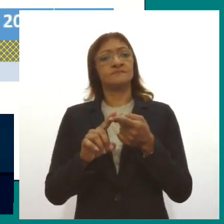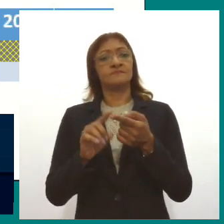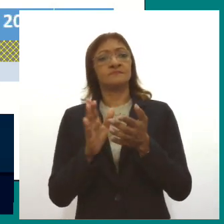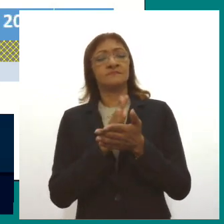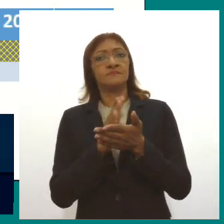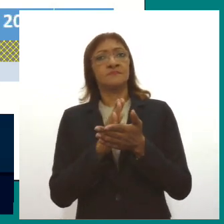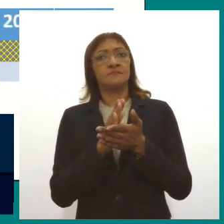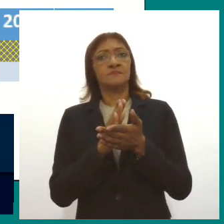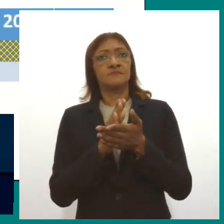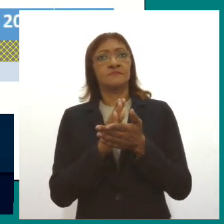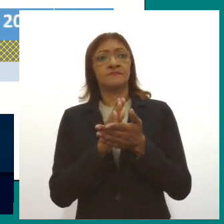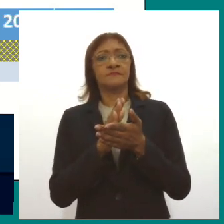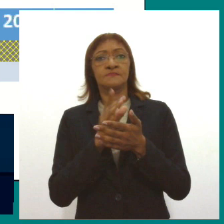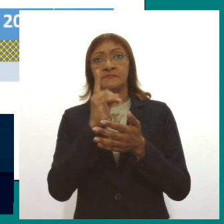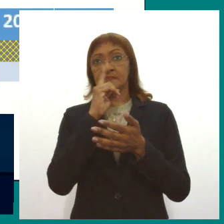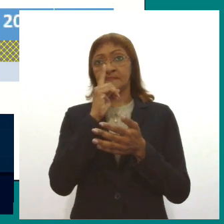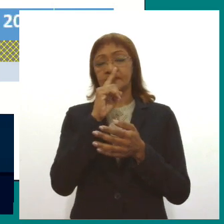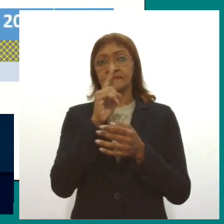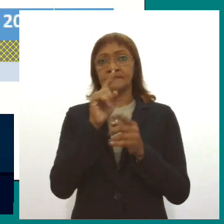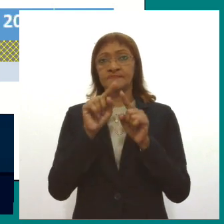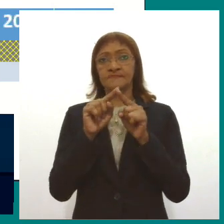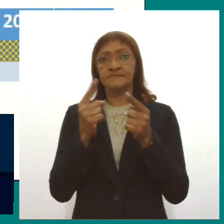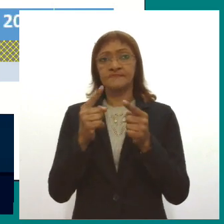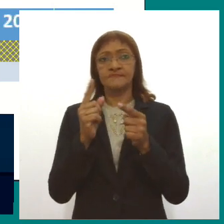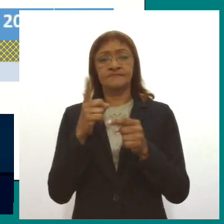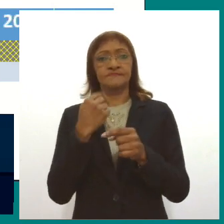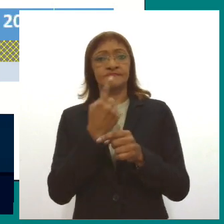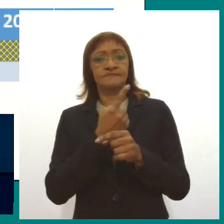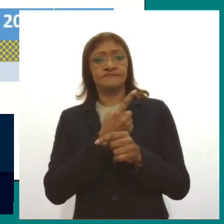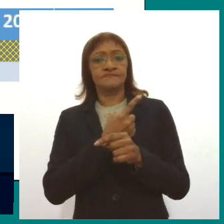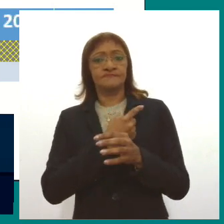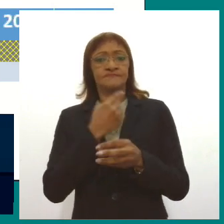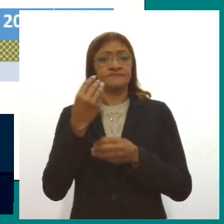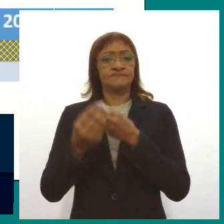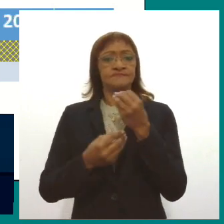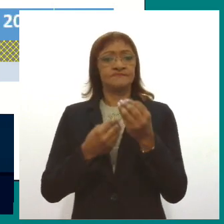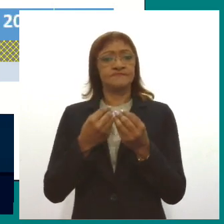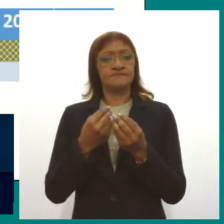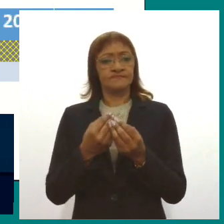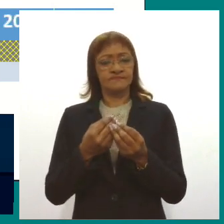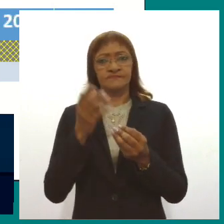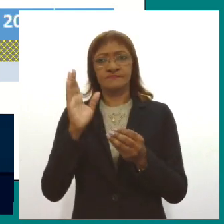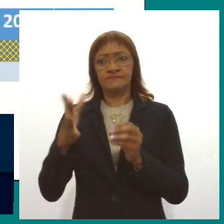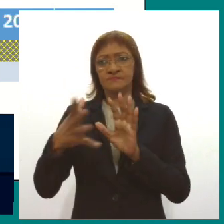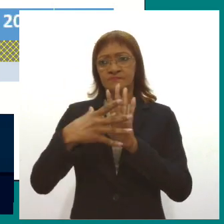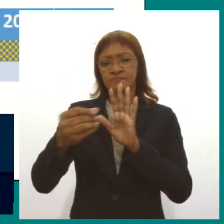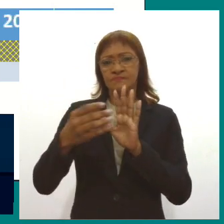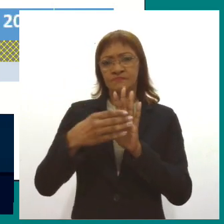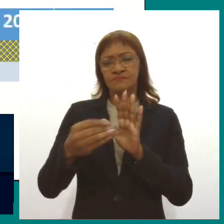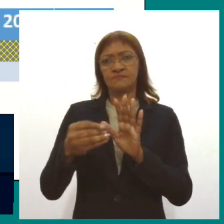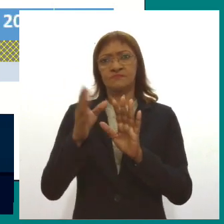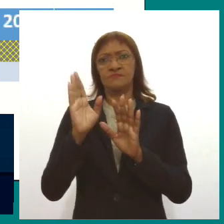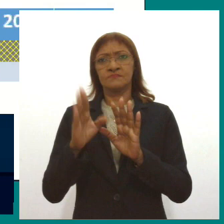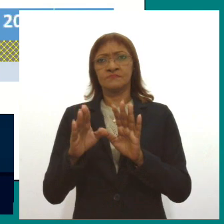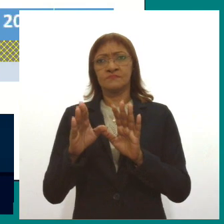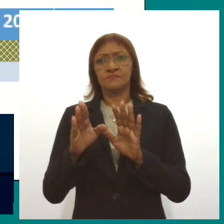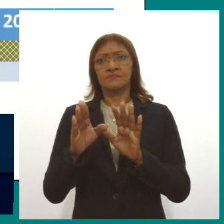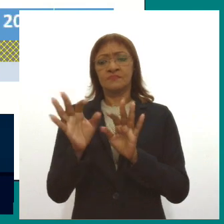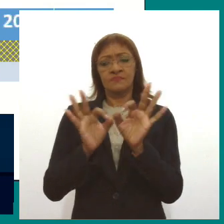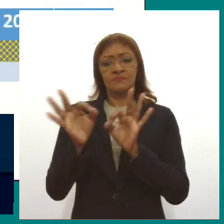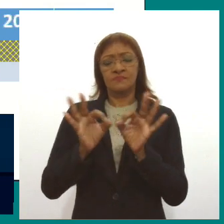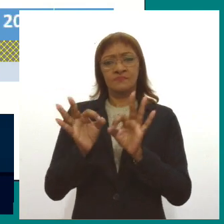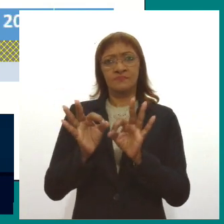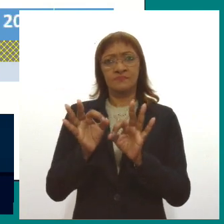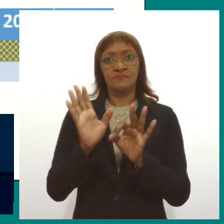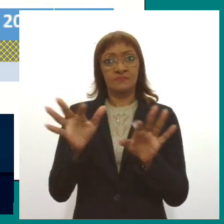veja só. Nós temos, na gestão de recursos hídricos, implantação do novo modelo de gestão de recursos hídricos. Esse estudo está pronto e